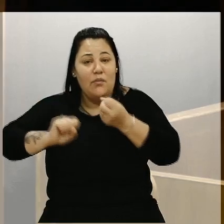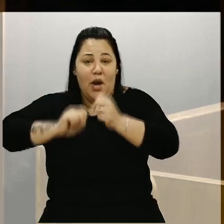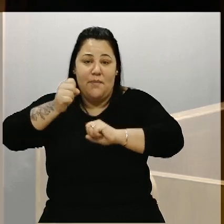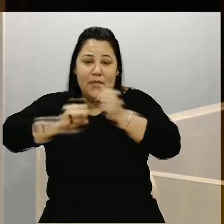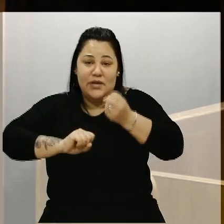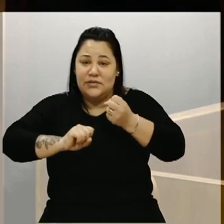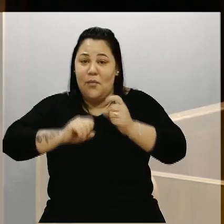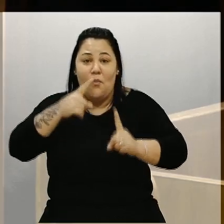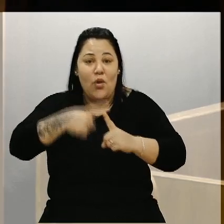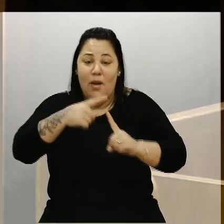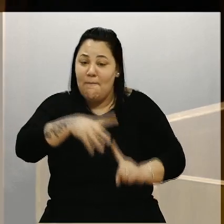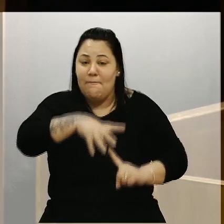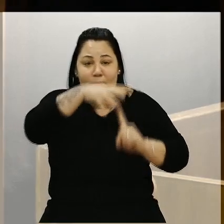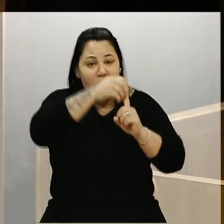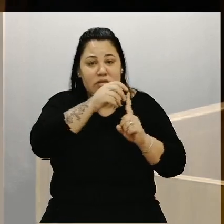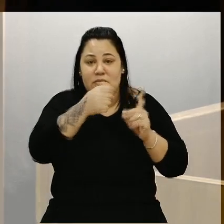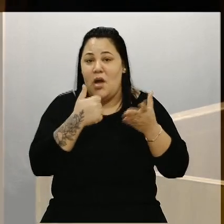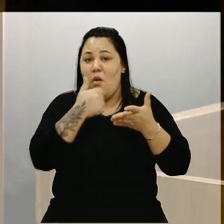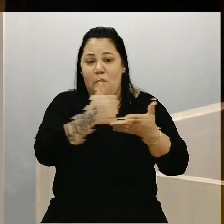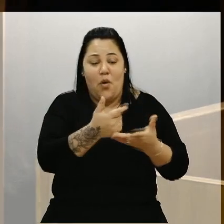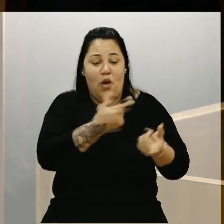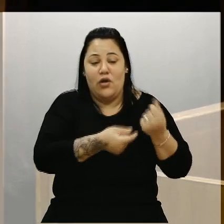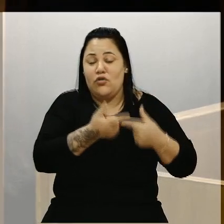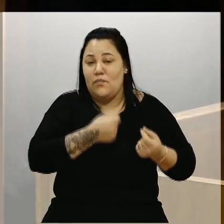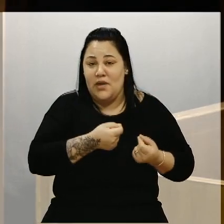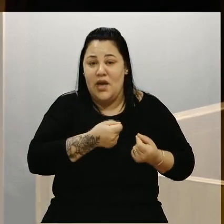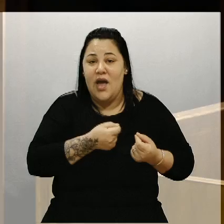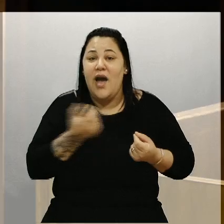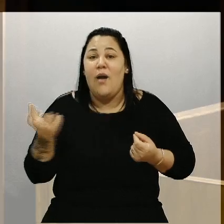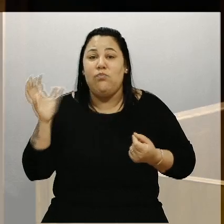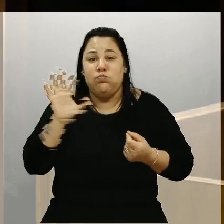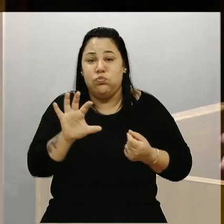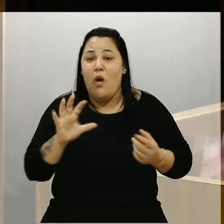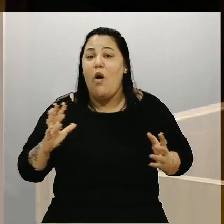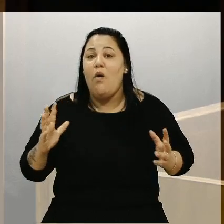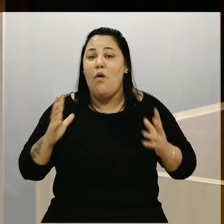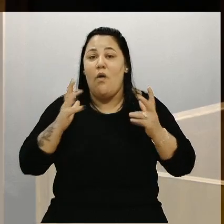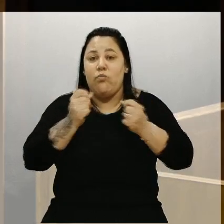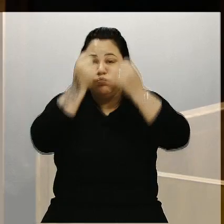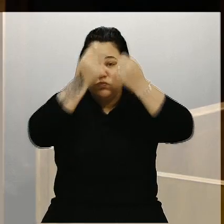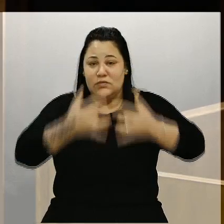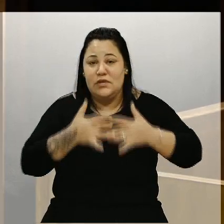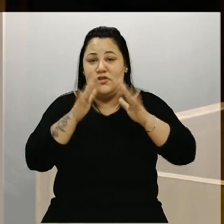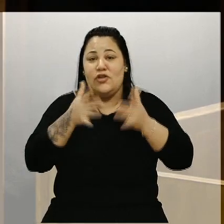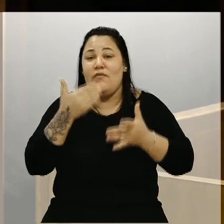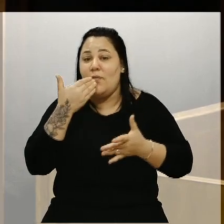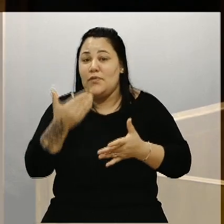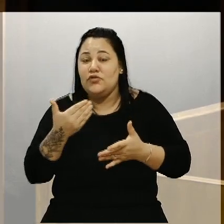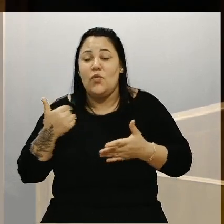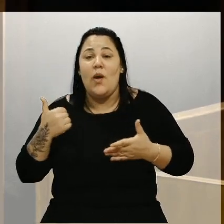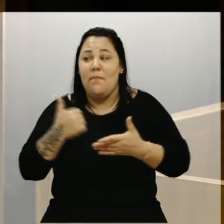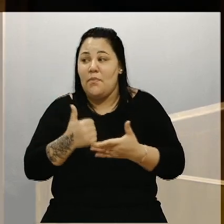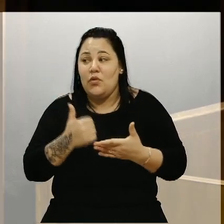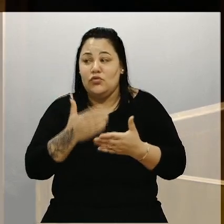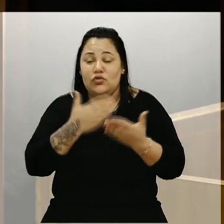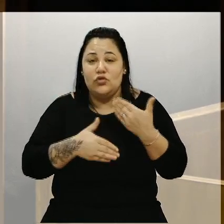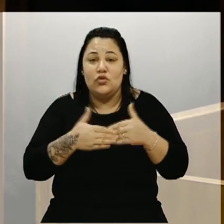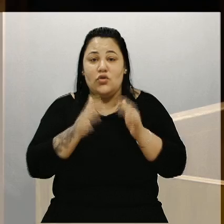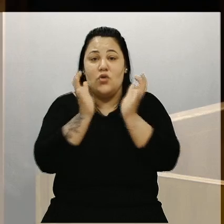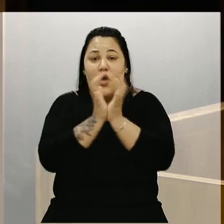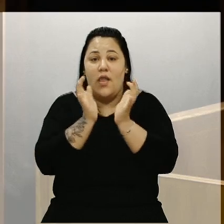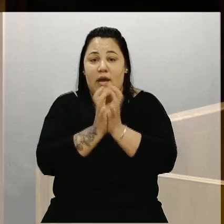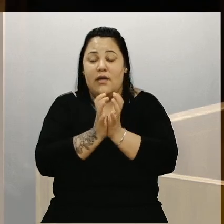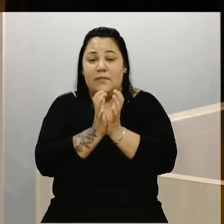economia. Por tudo isso, solicitamos o apoio dos demais colegas vereadores para aprovação desse